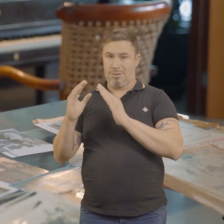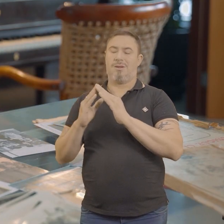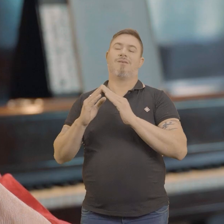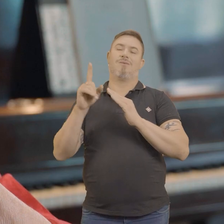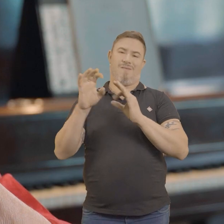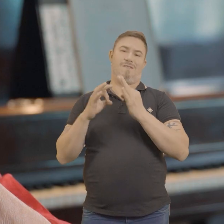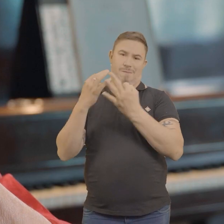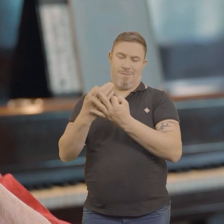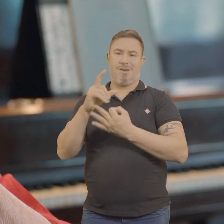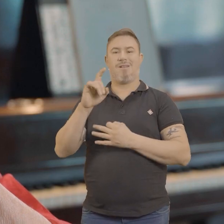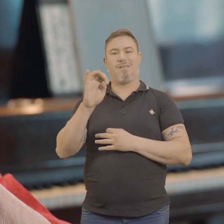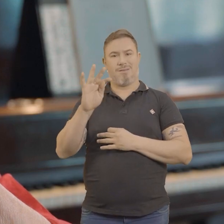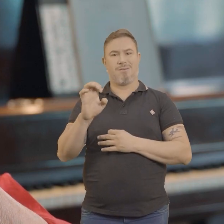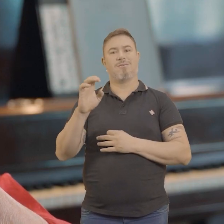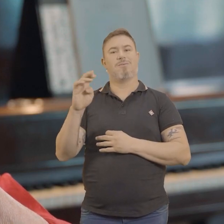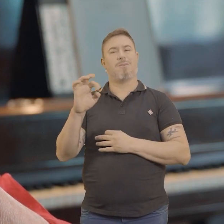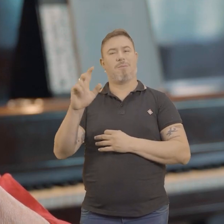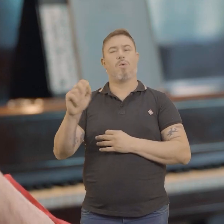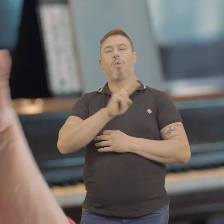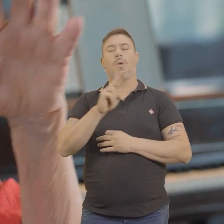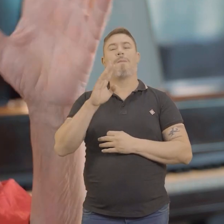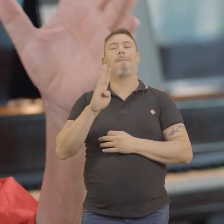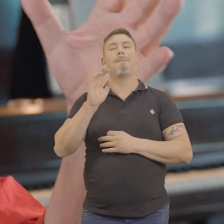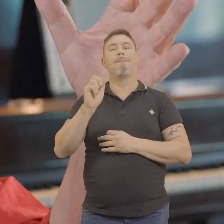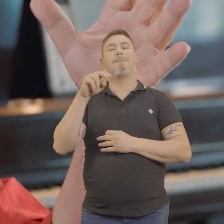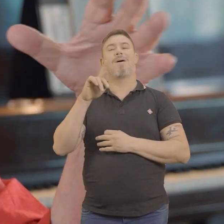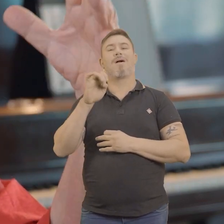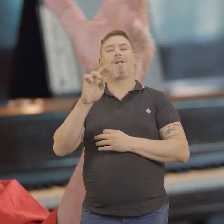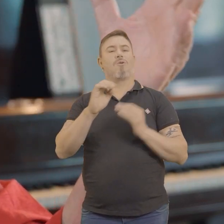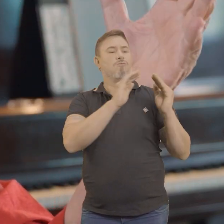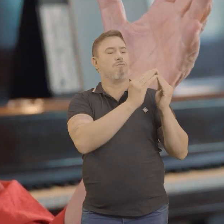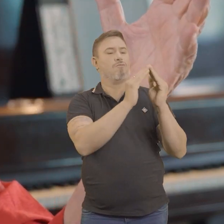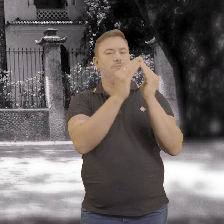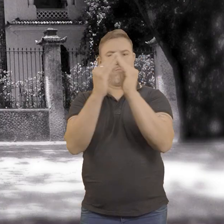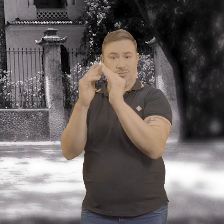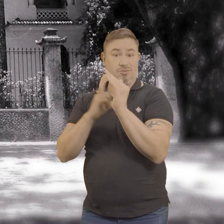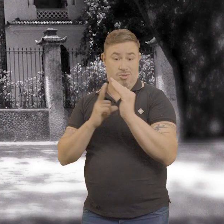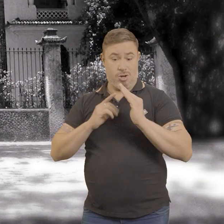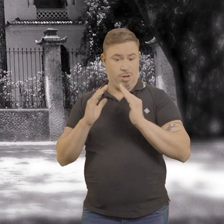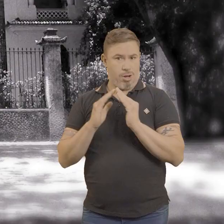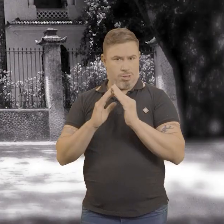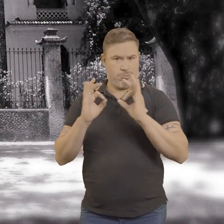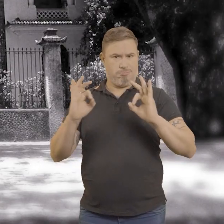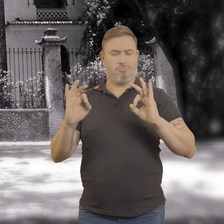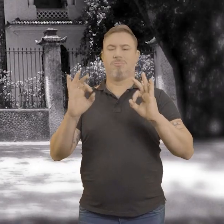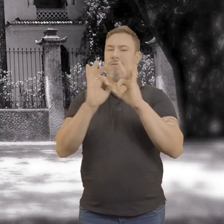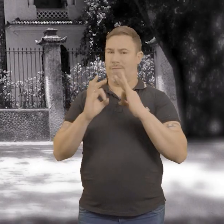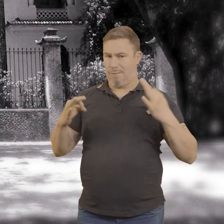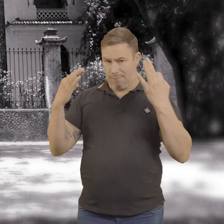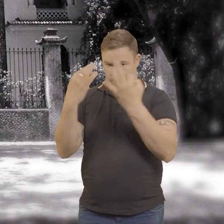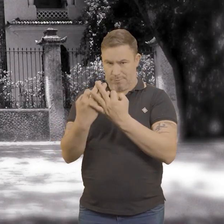Barbosa. A vila era bangalôs. Tinha a casa do barão e da família, e